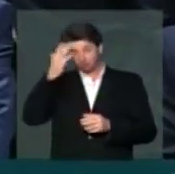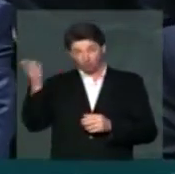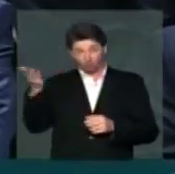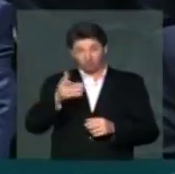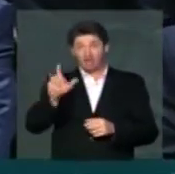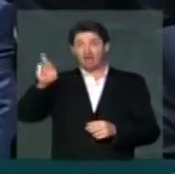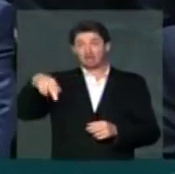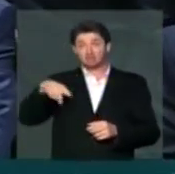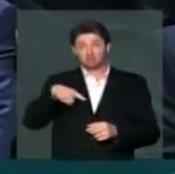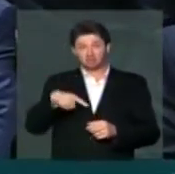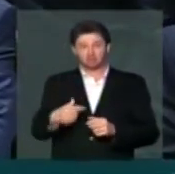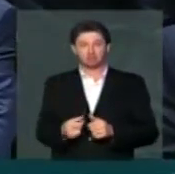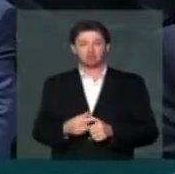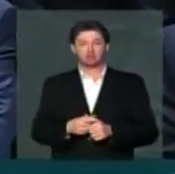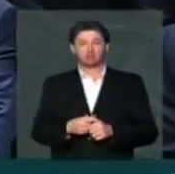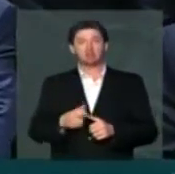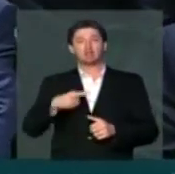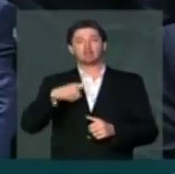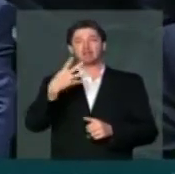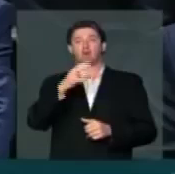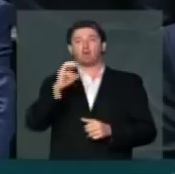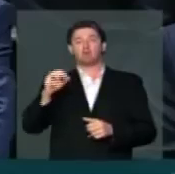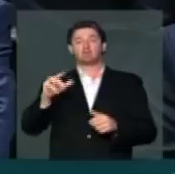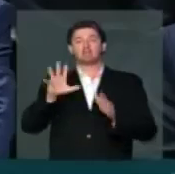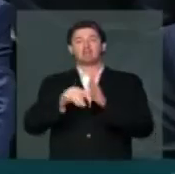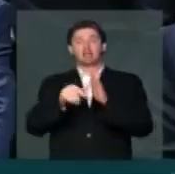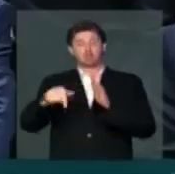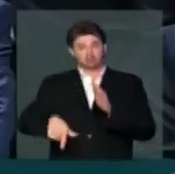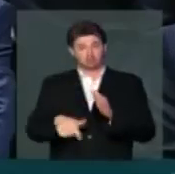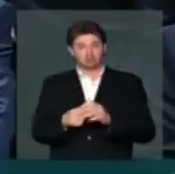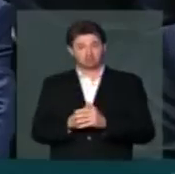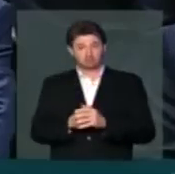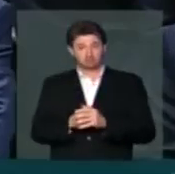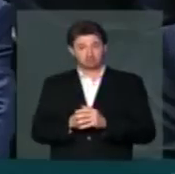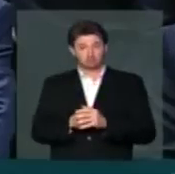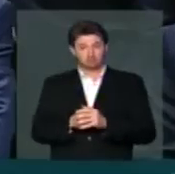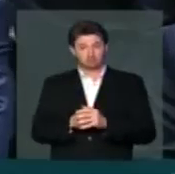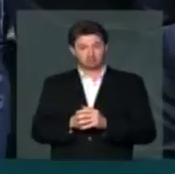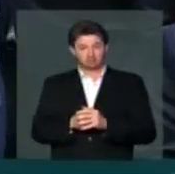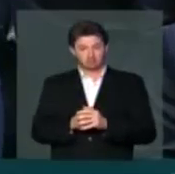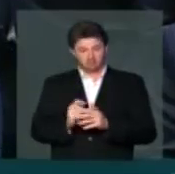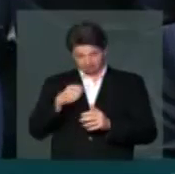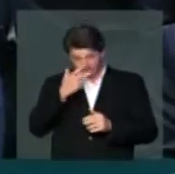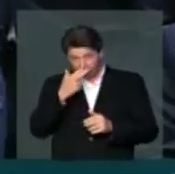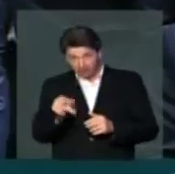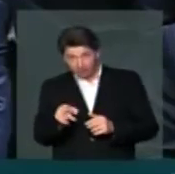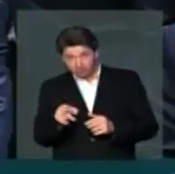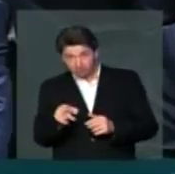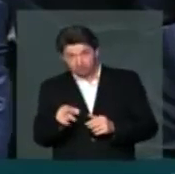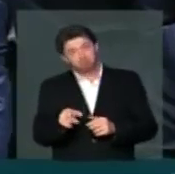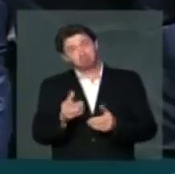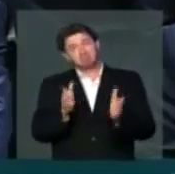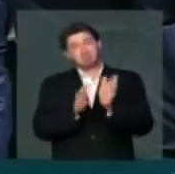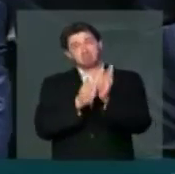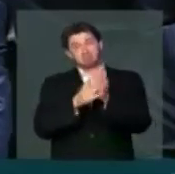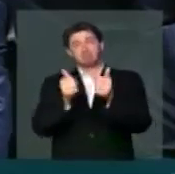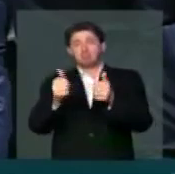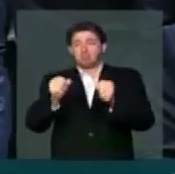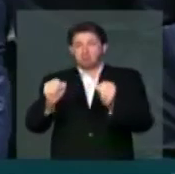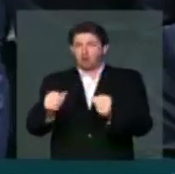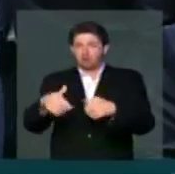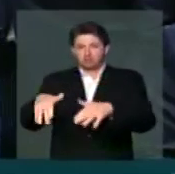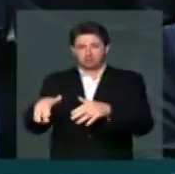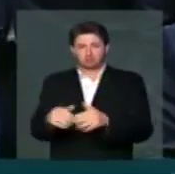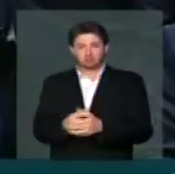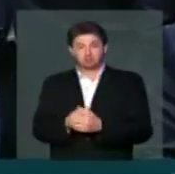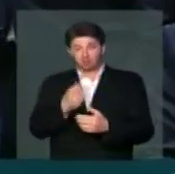tem razão e que existem 400 achacadores nessa casa. Se alguém acha isso, deve aplaudir.